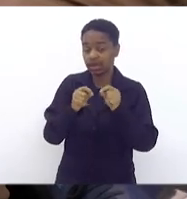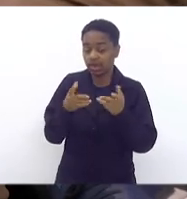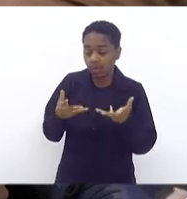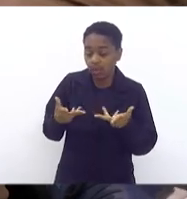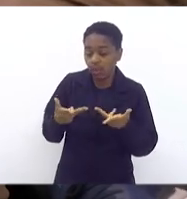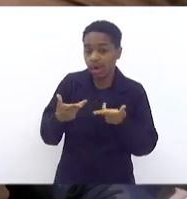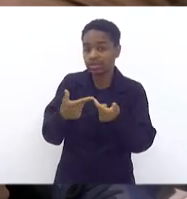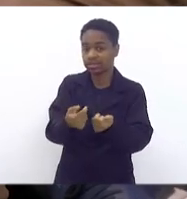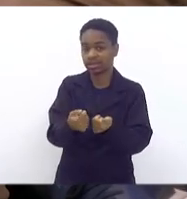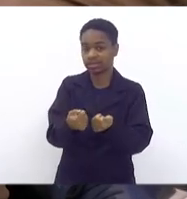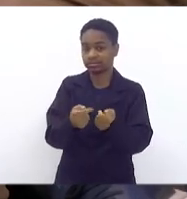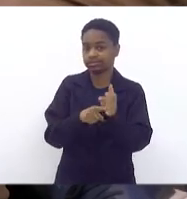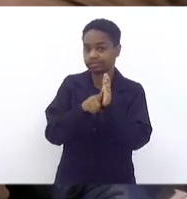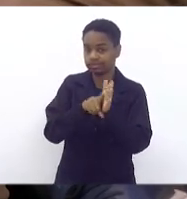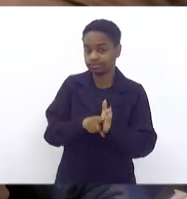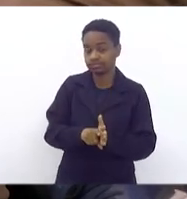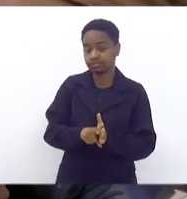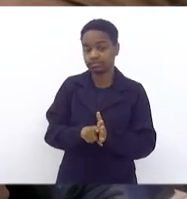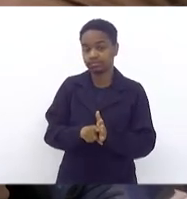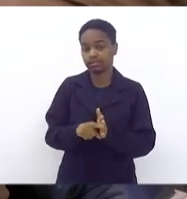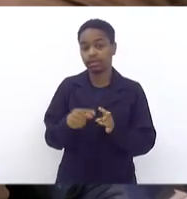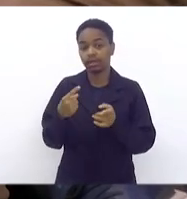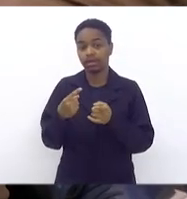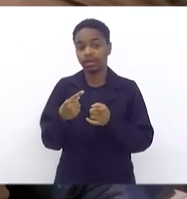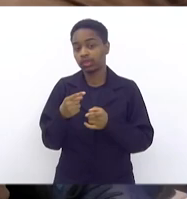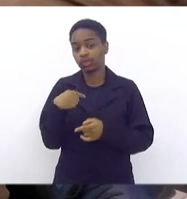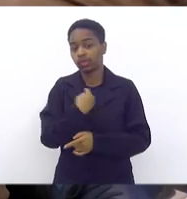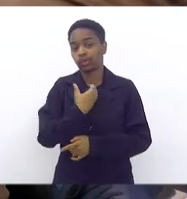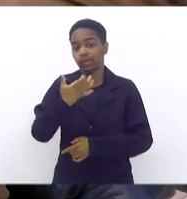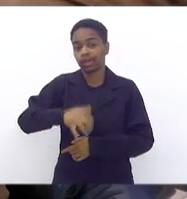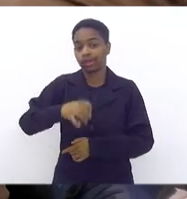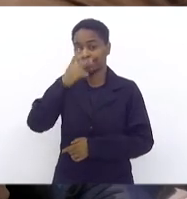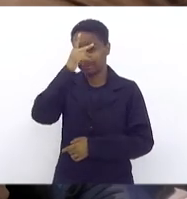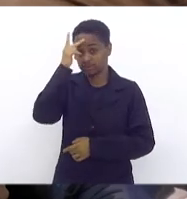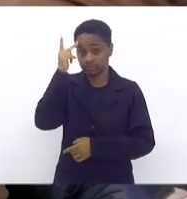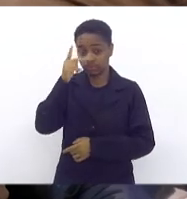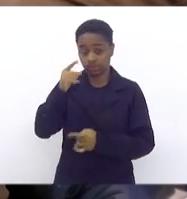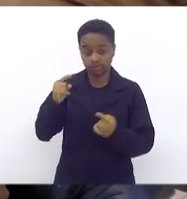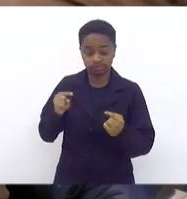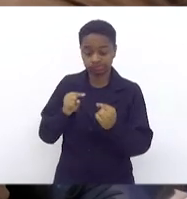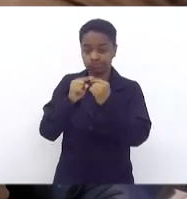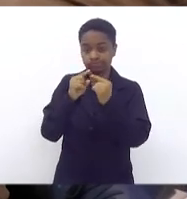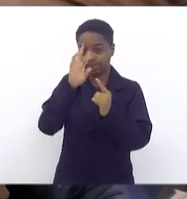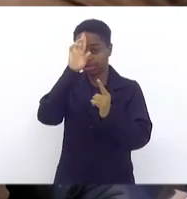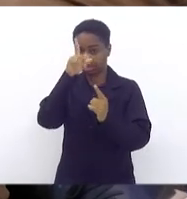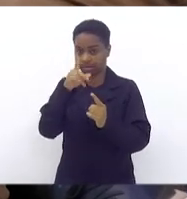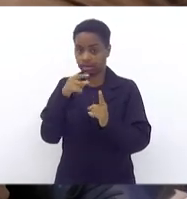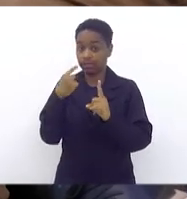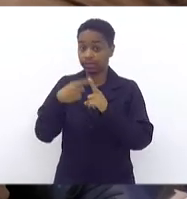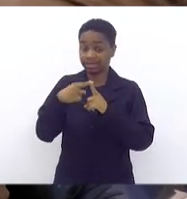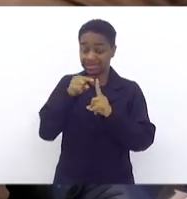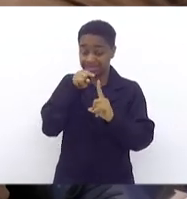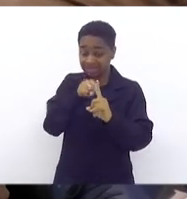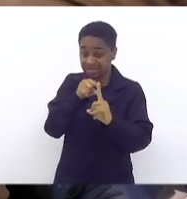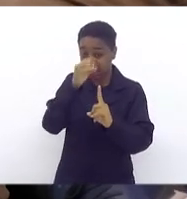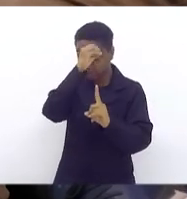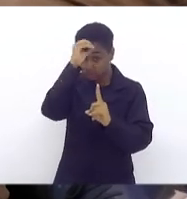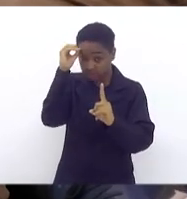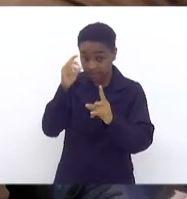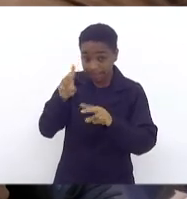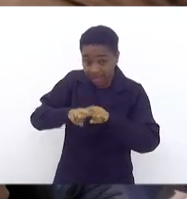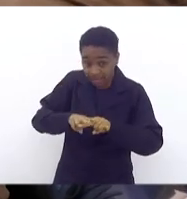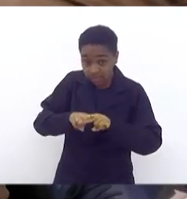é interesse de ninguém que alguém seja reconhecido equivocadamente porque se aquela pessoa tá presa tem um culpado que